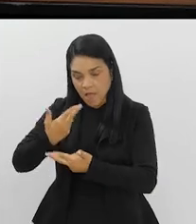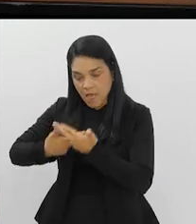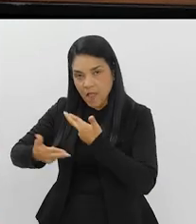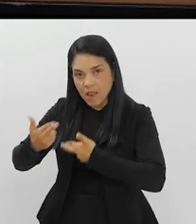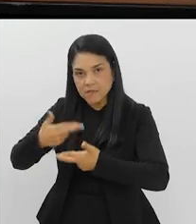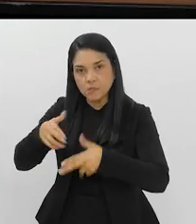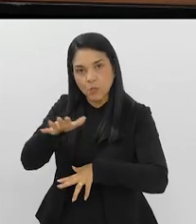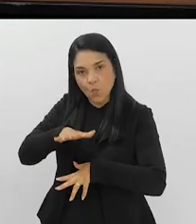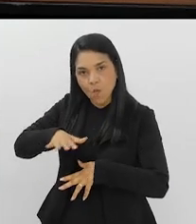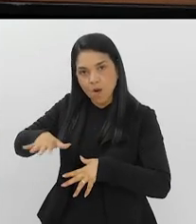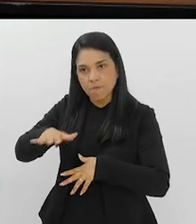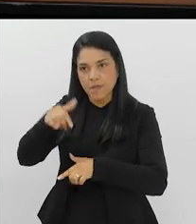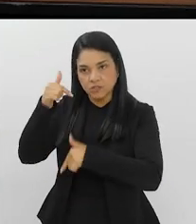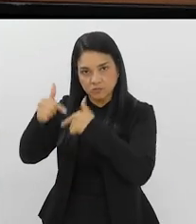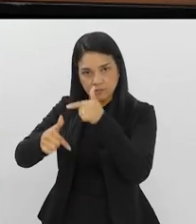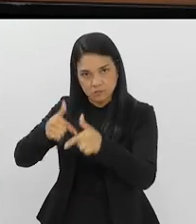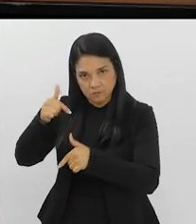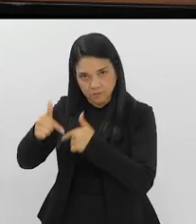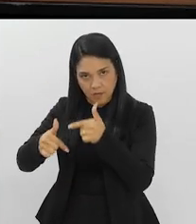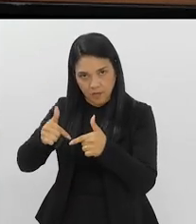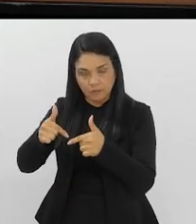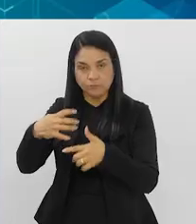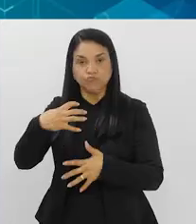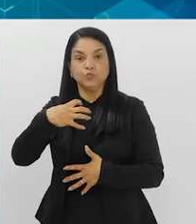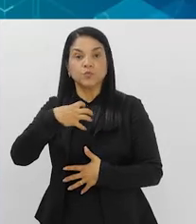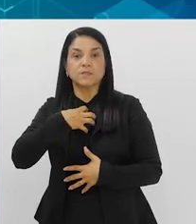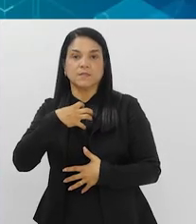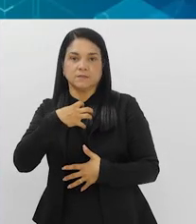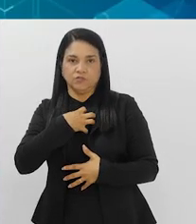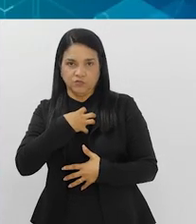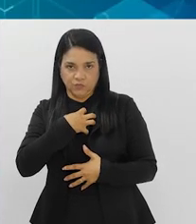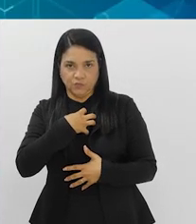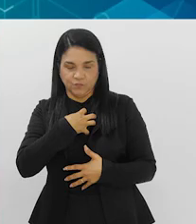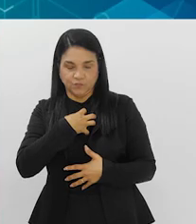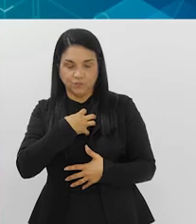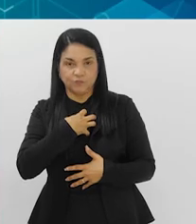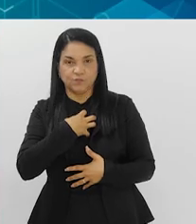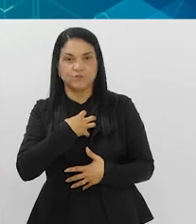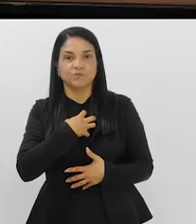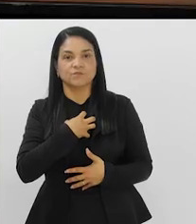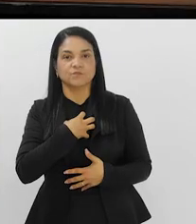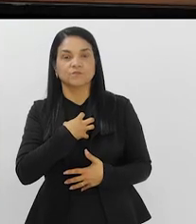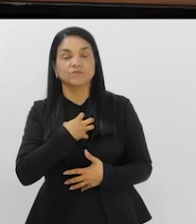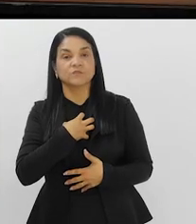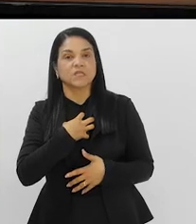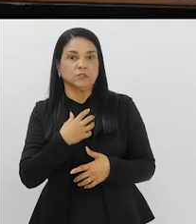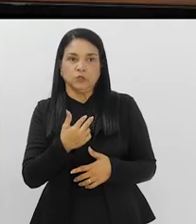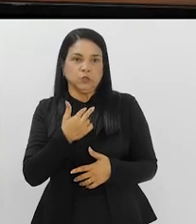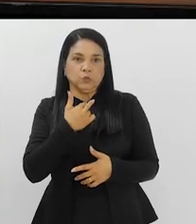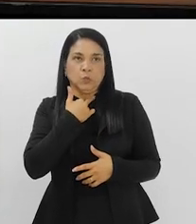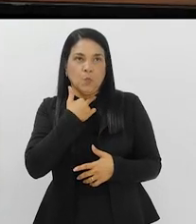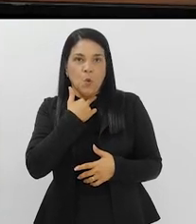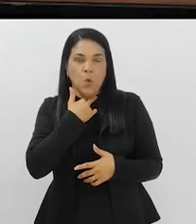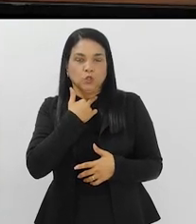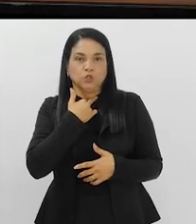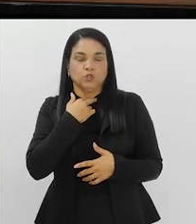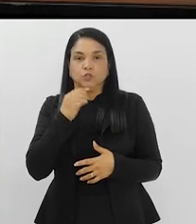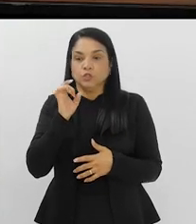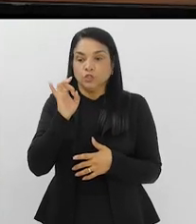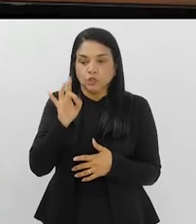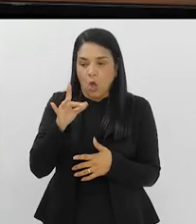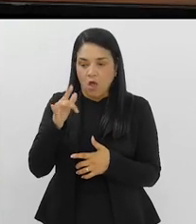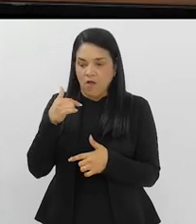está se relacionando com esse ambiente, com a gênese desses sintomas, né? A gente não pode